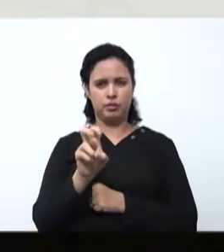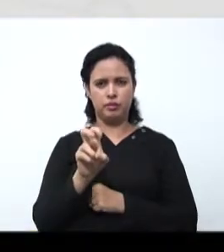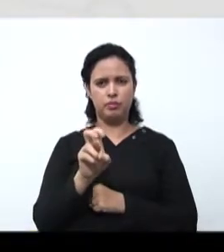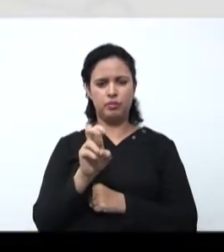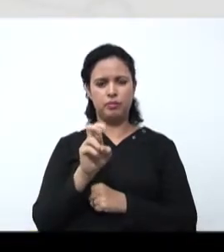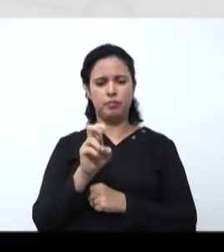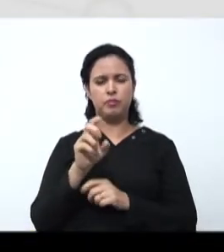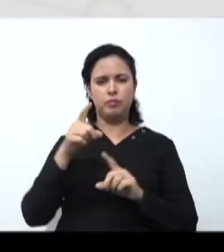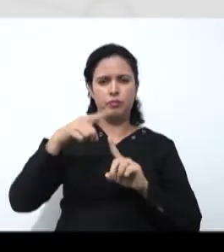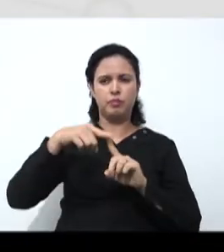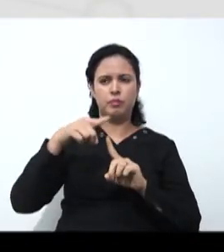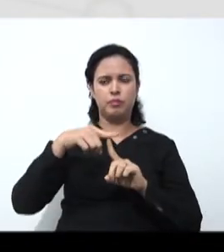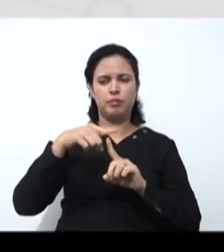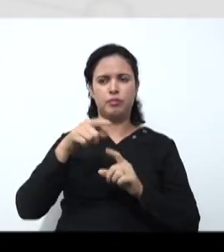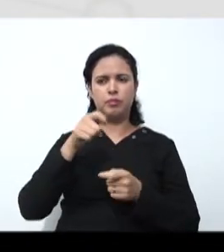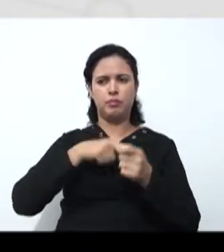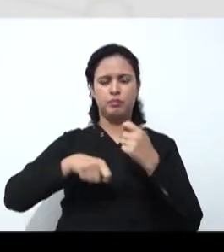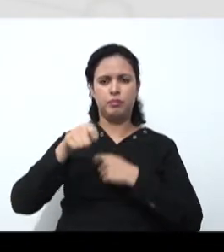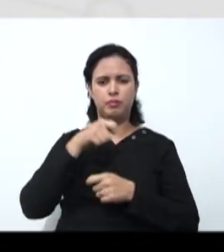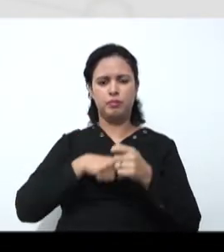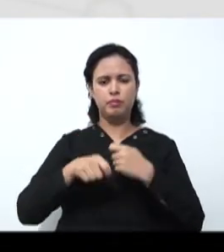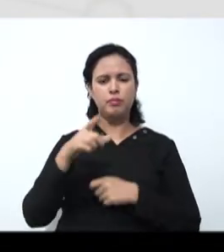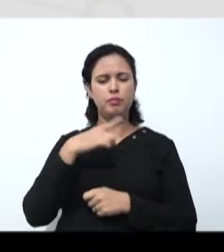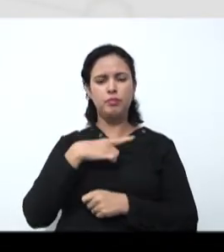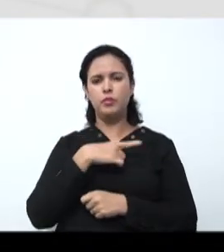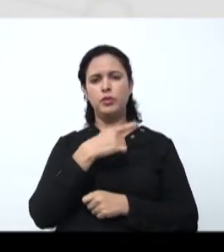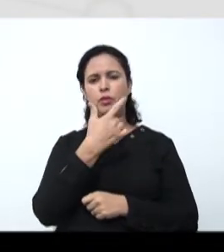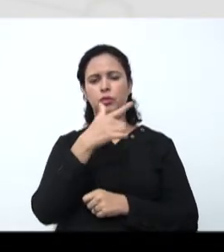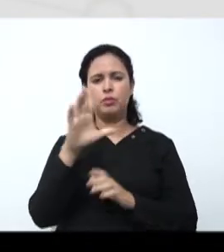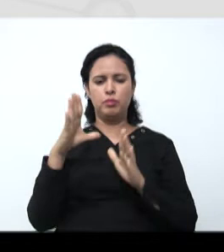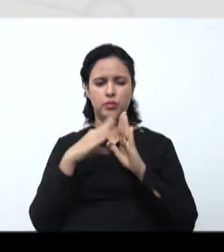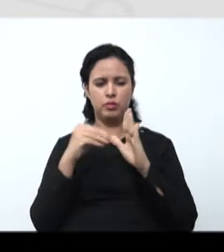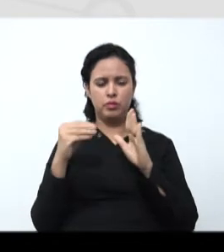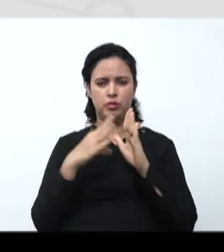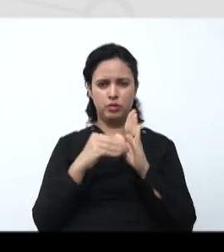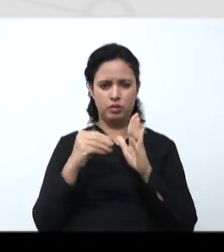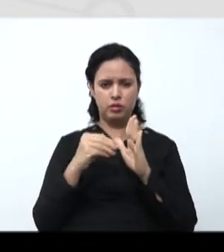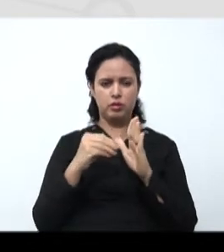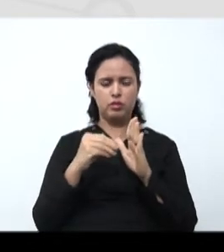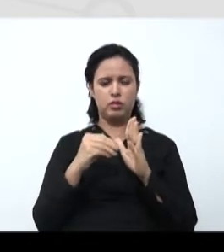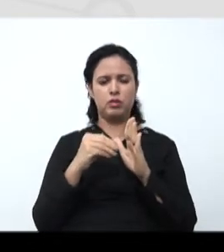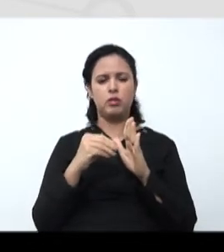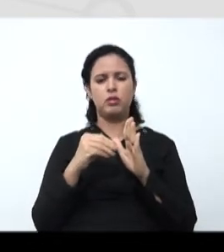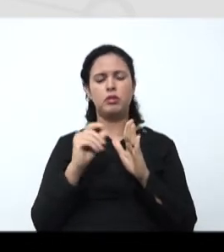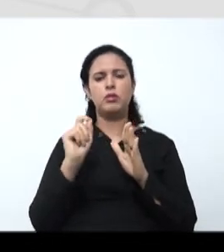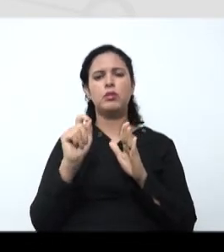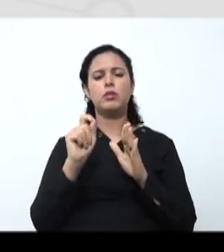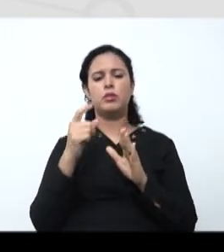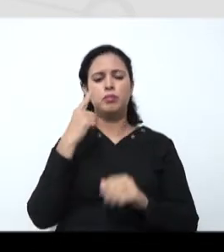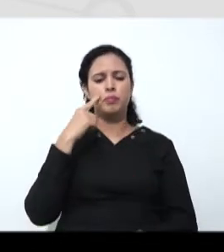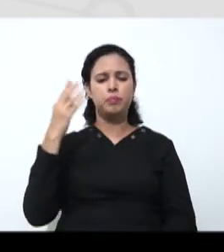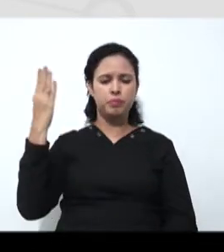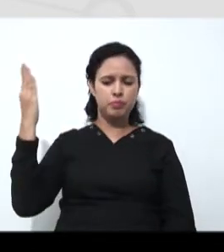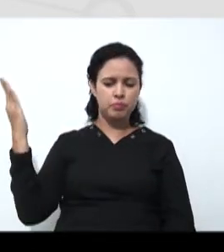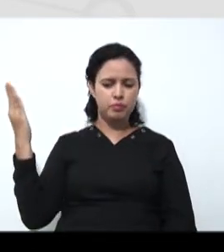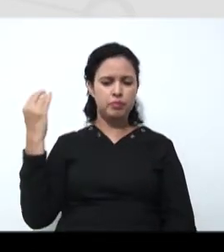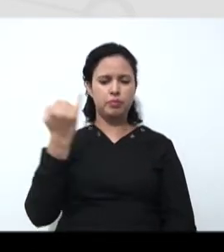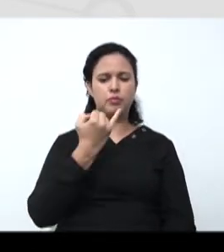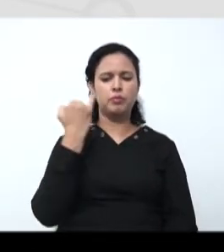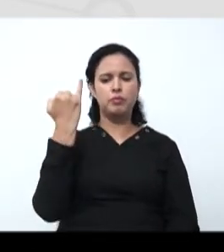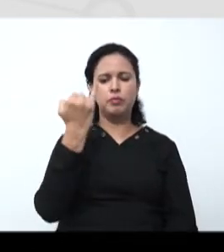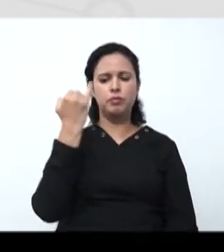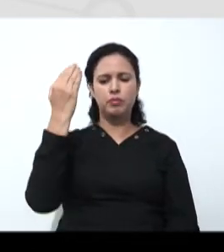negócios. Mas existem outros modelos? Existem. E a gente vai falar deles também, que eles são bastante importantes para a gente entender